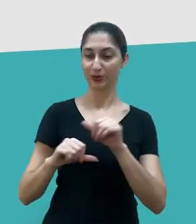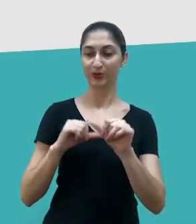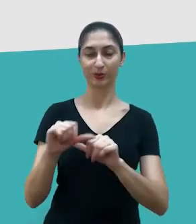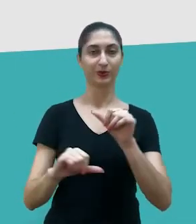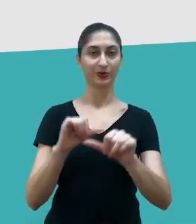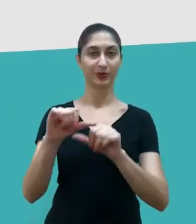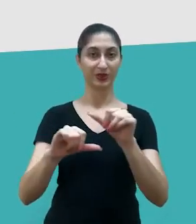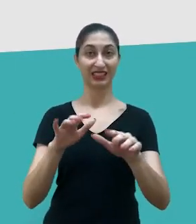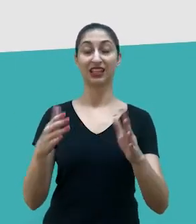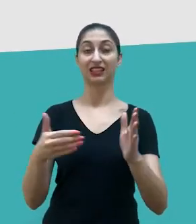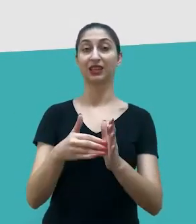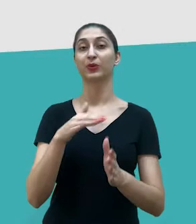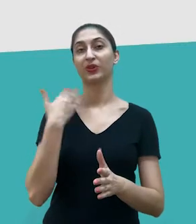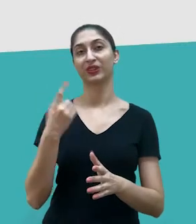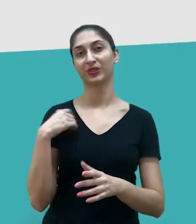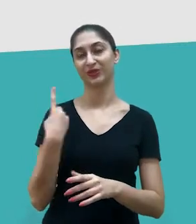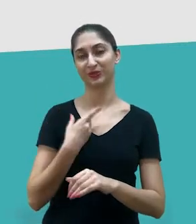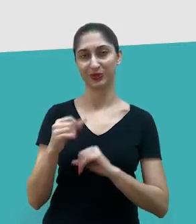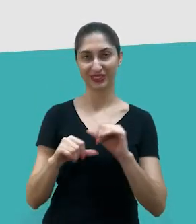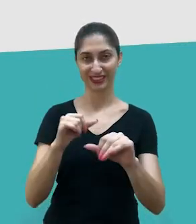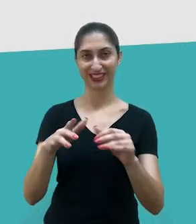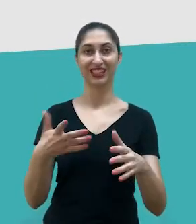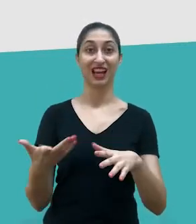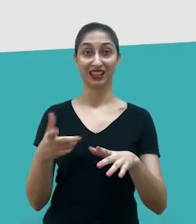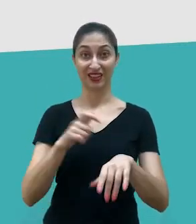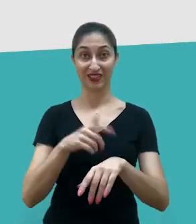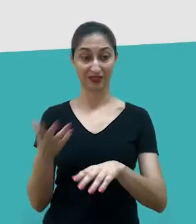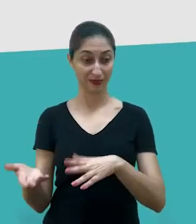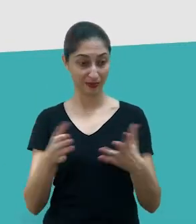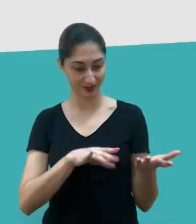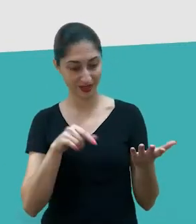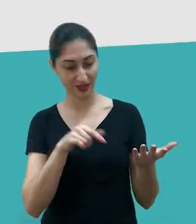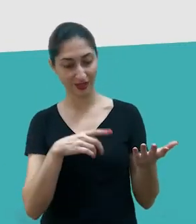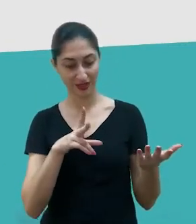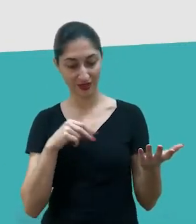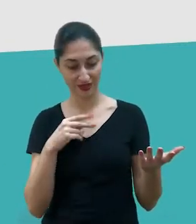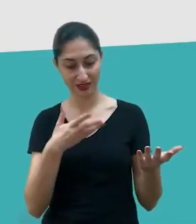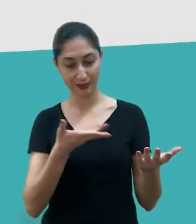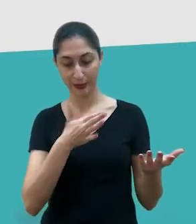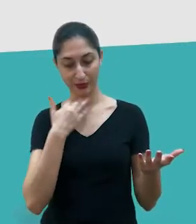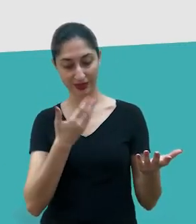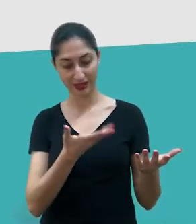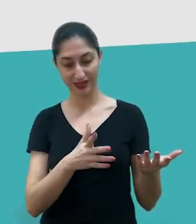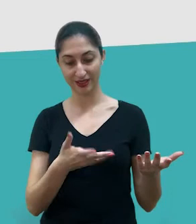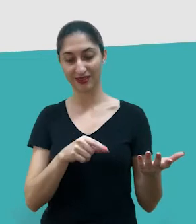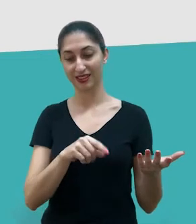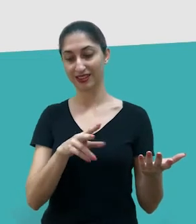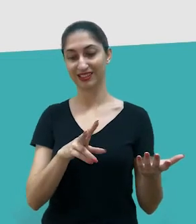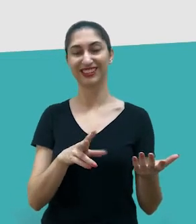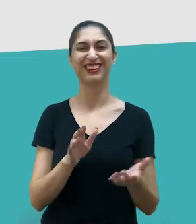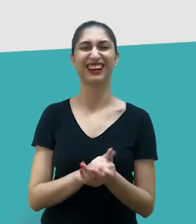de mudar quando a gente morre, né? Que aí alguém lá no caixão fala assim, nossa, uau, mas, nossa, falava